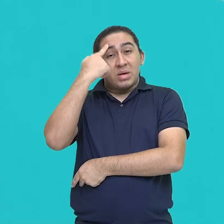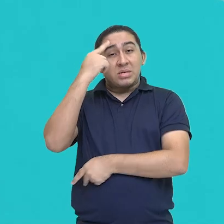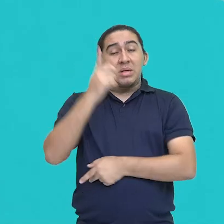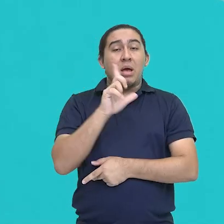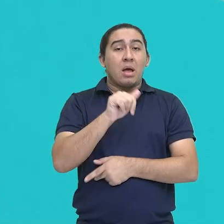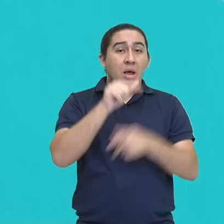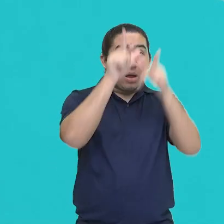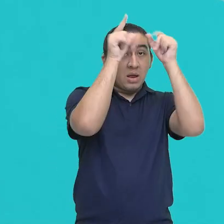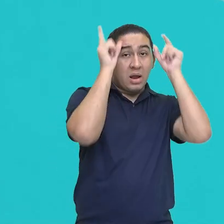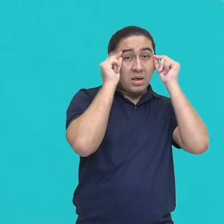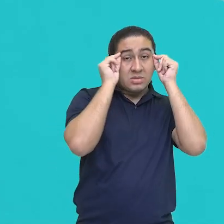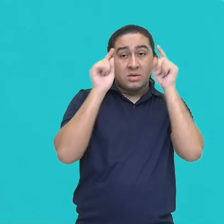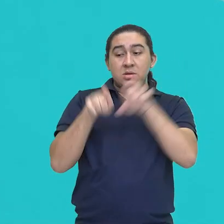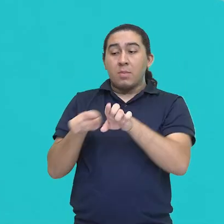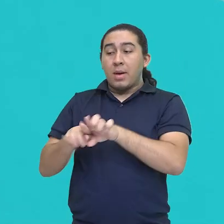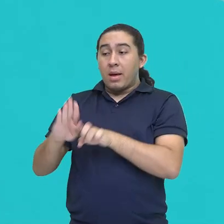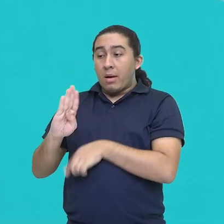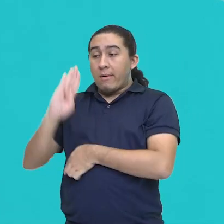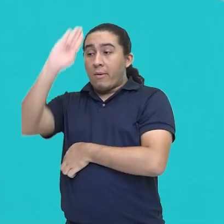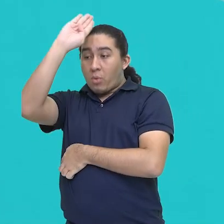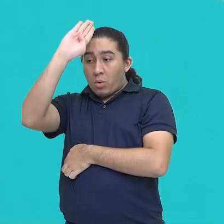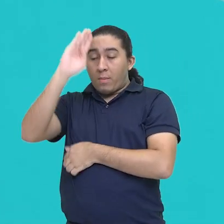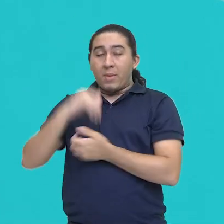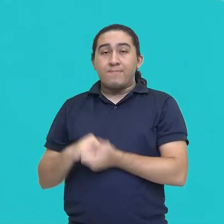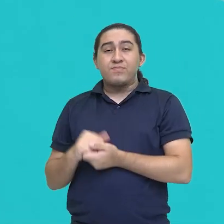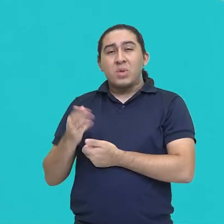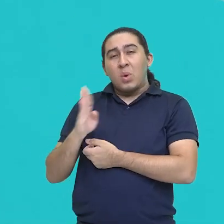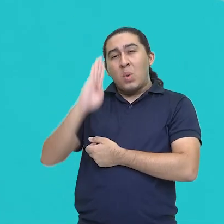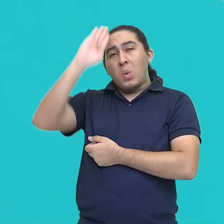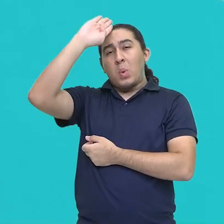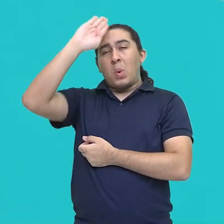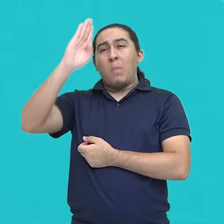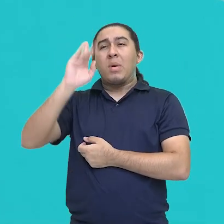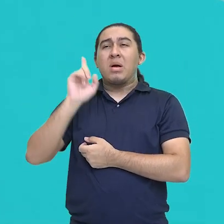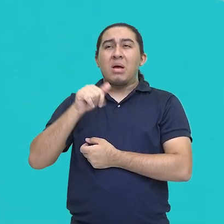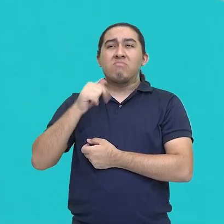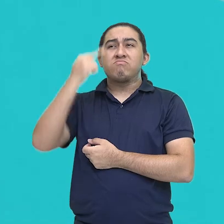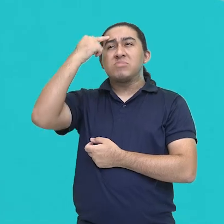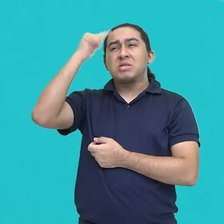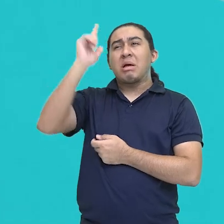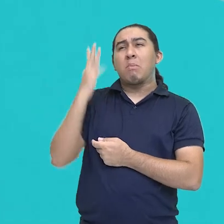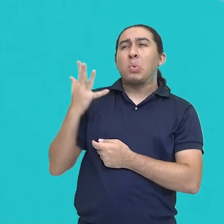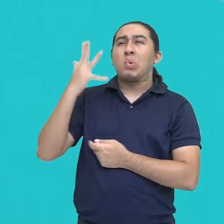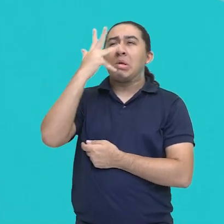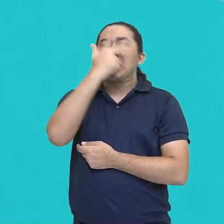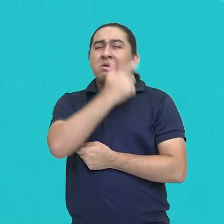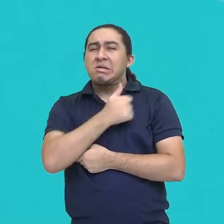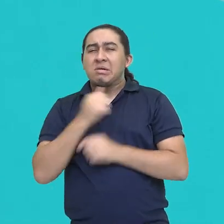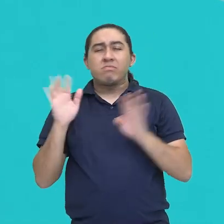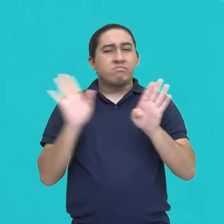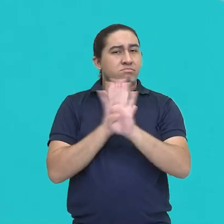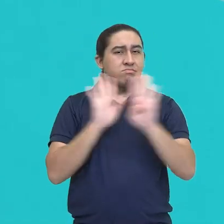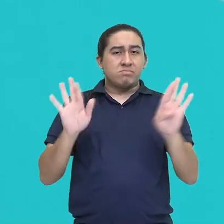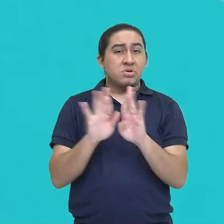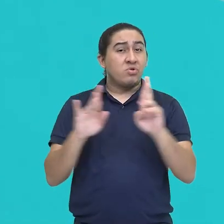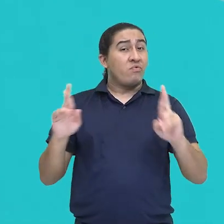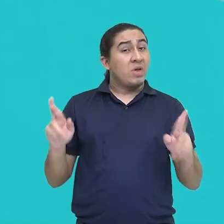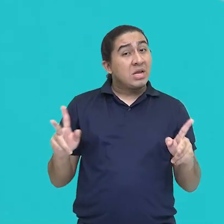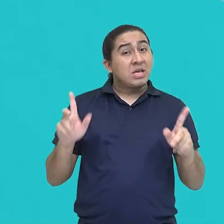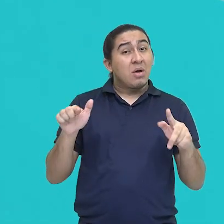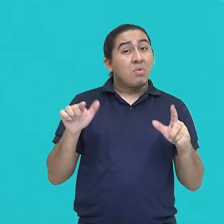e Roma. A arte romana, ela abandona aquele ideal de beleza dos gregos. Eles começam a ter uma arte